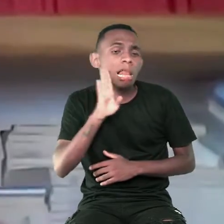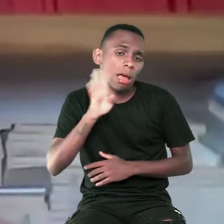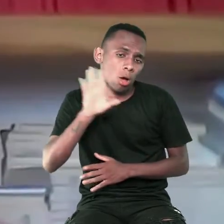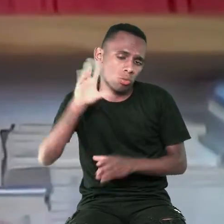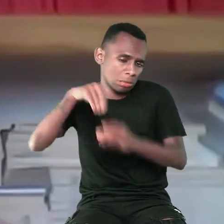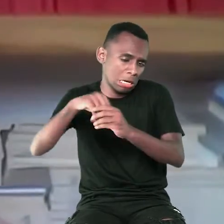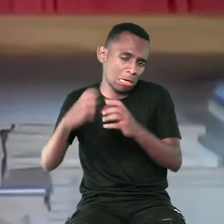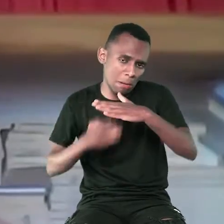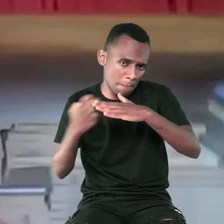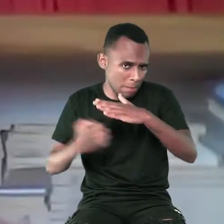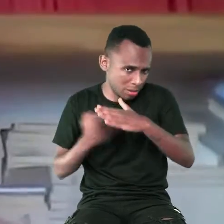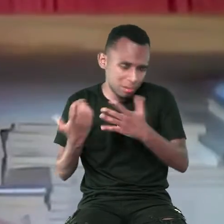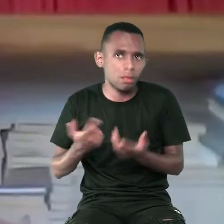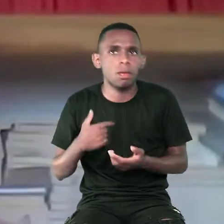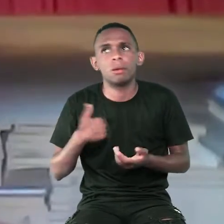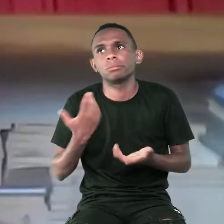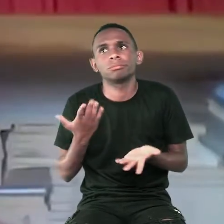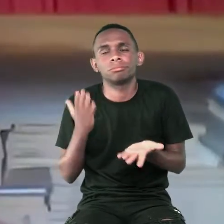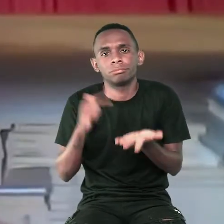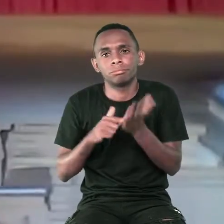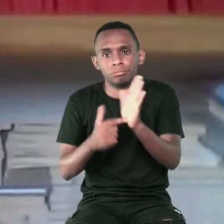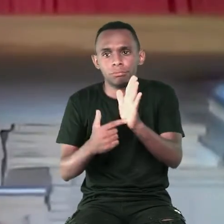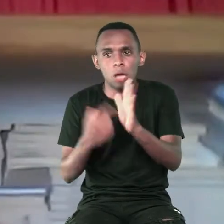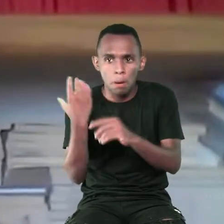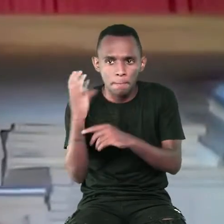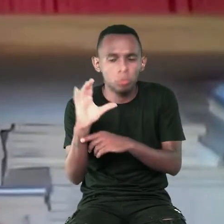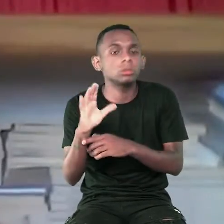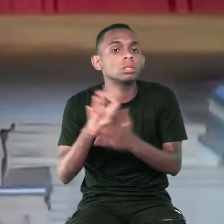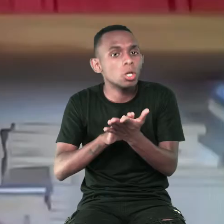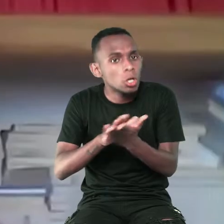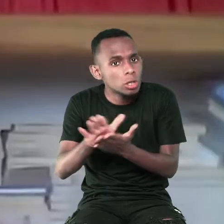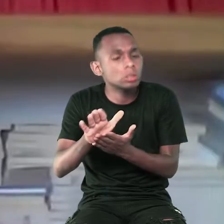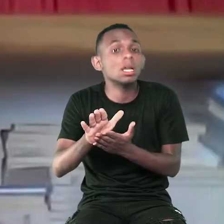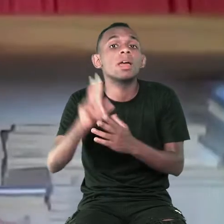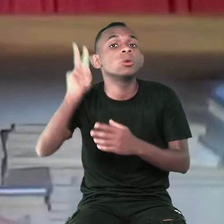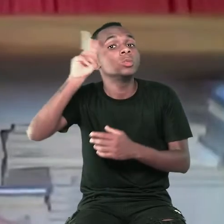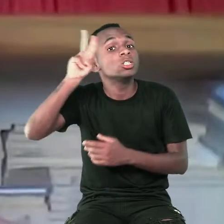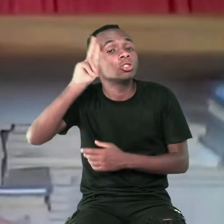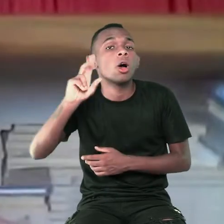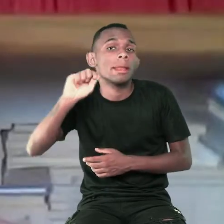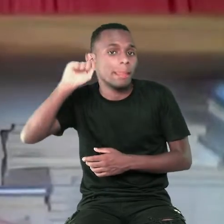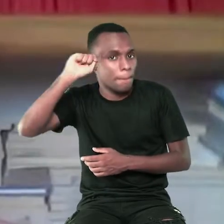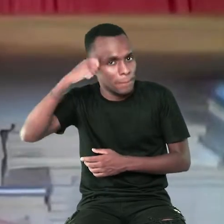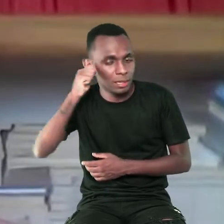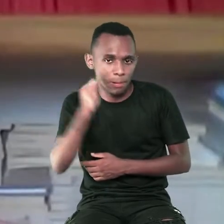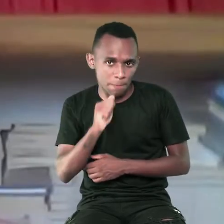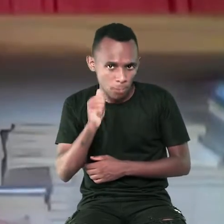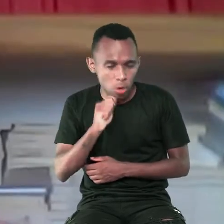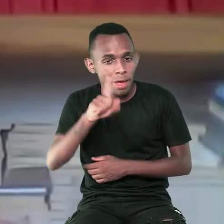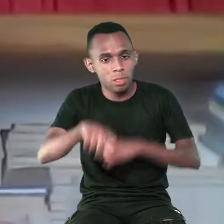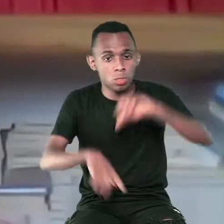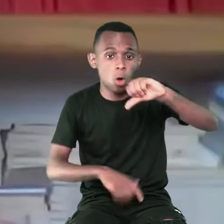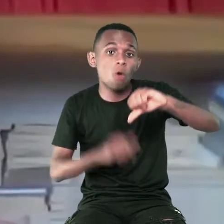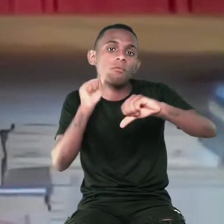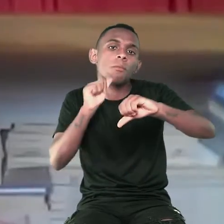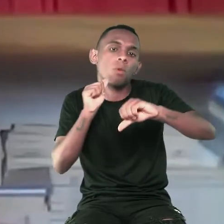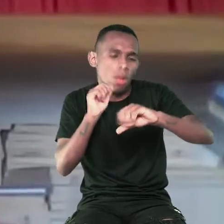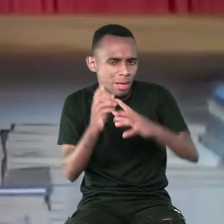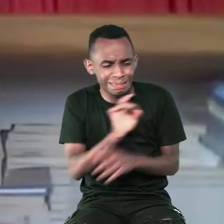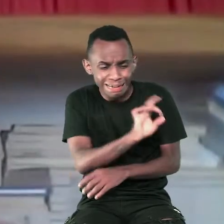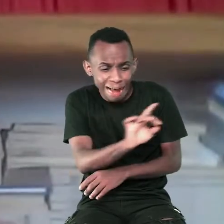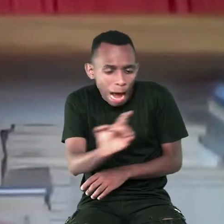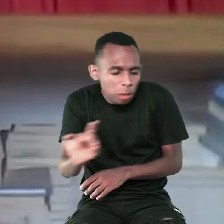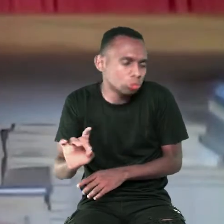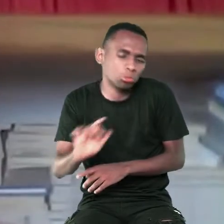exemplo, publiquei um livro também este ano chamado Histórias das Pretas, que são 9 mulheres, cada